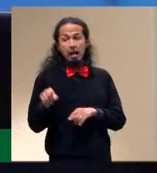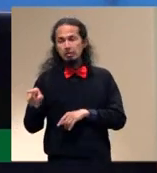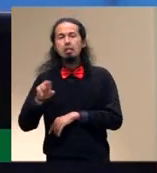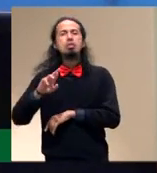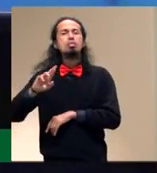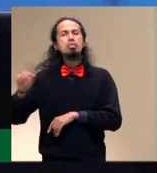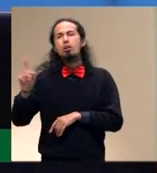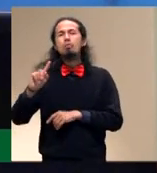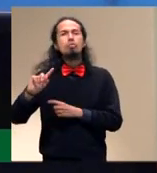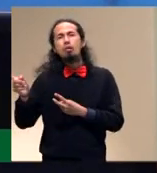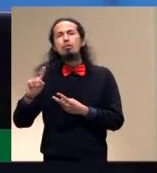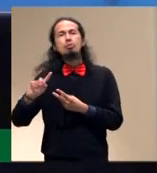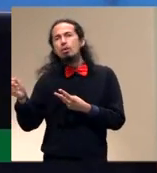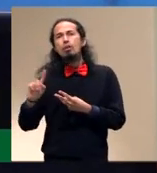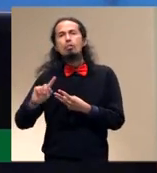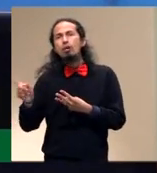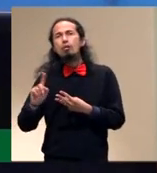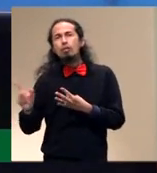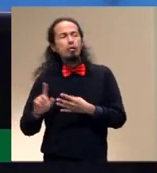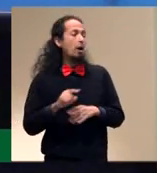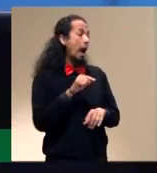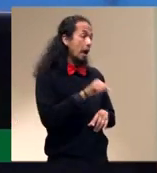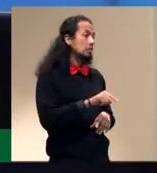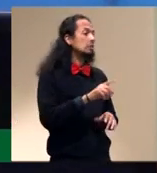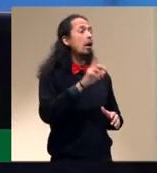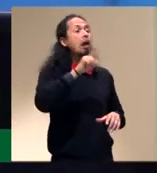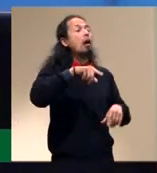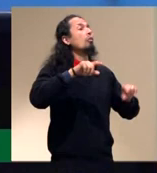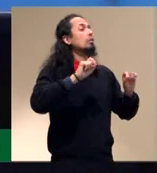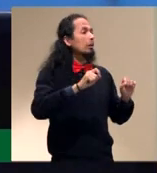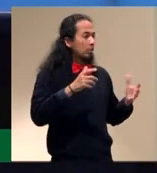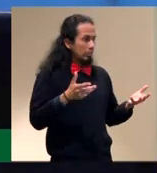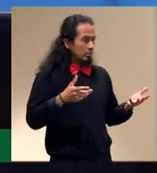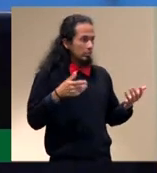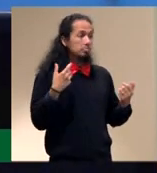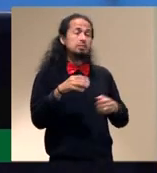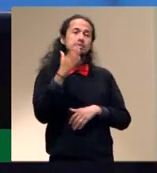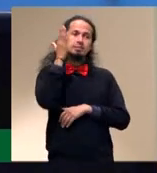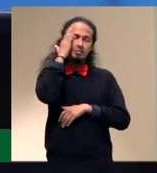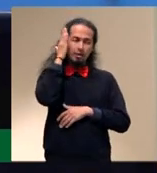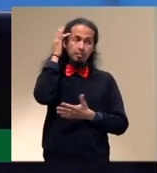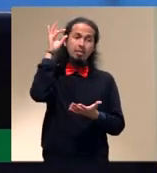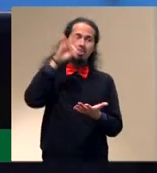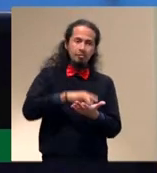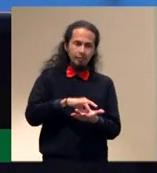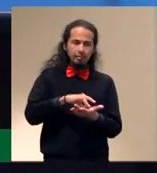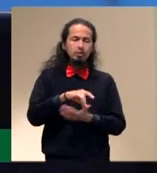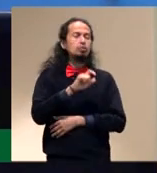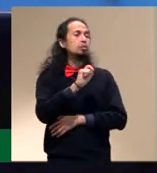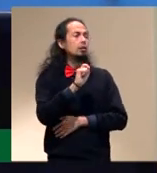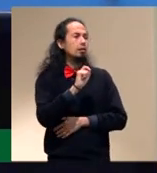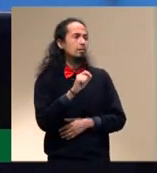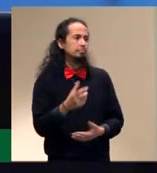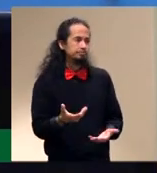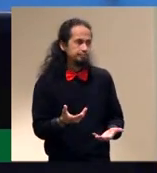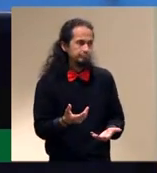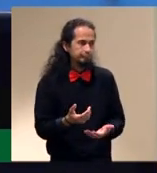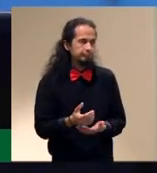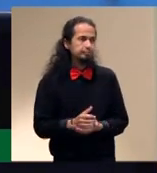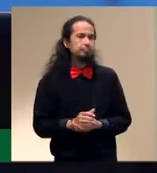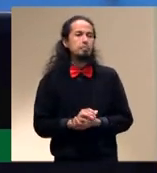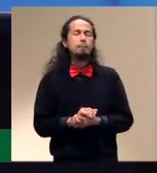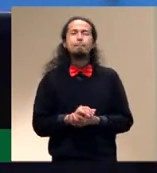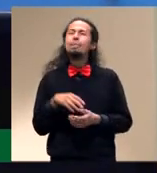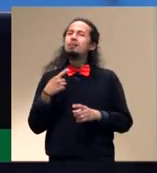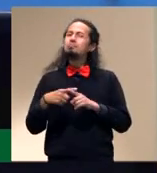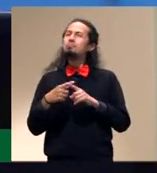Porque o que não é a gente já sabe, e, de fato, é só afirmar o que não é. Claro que, fazendo a crítica,